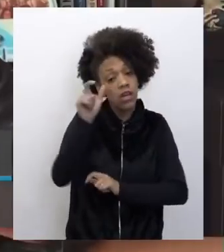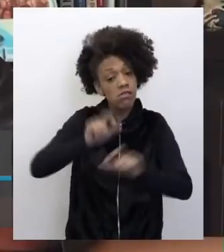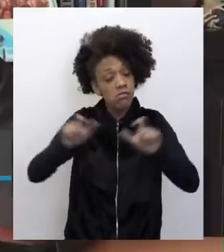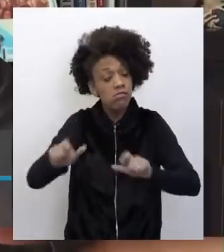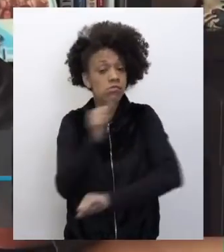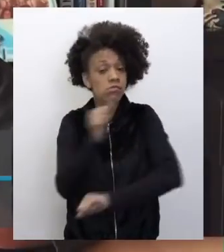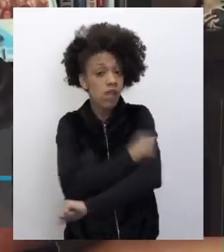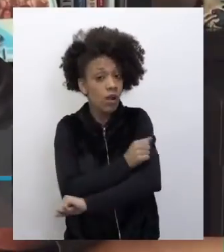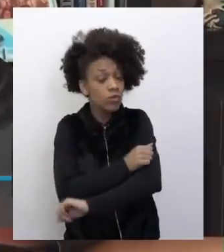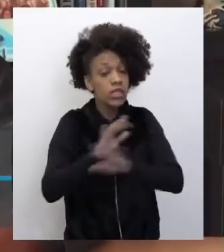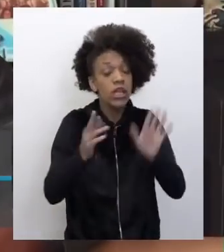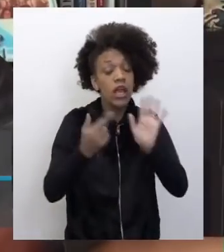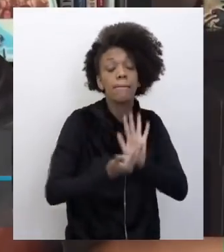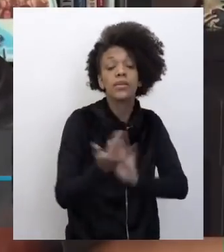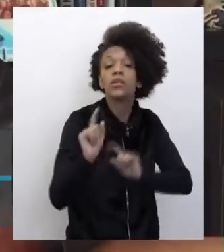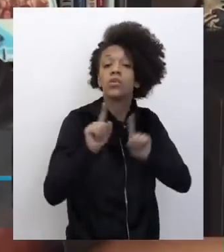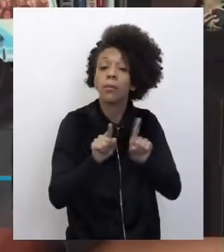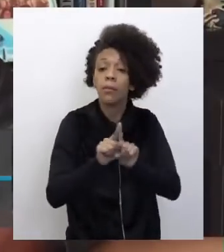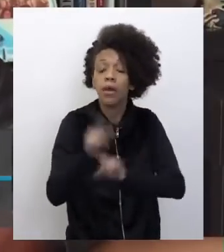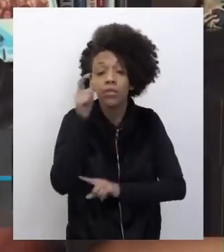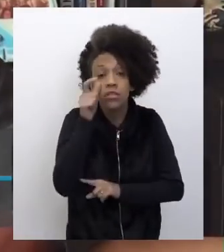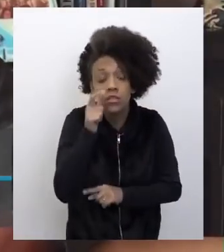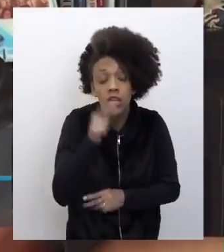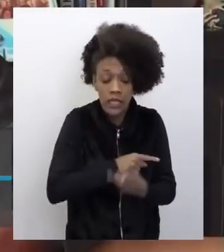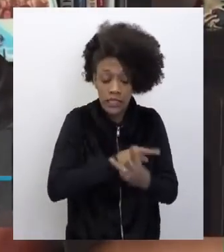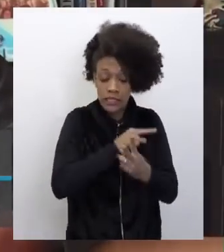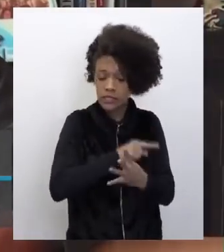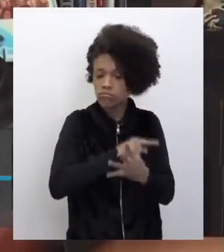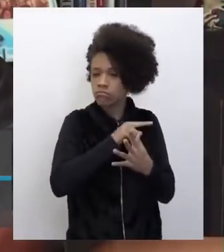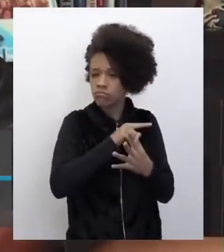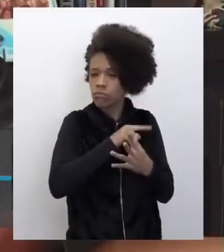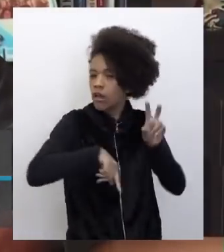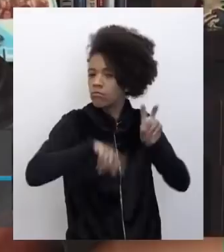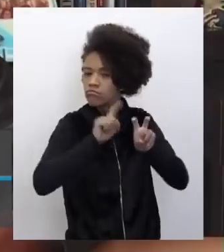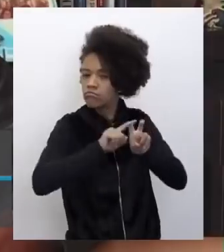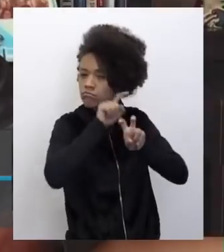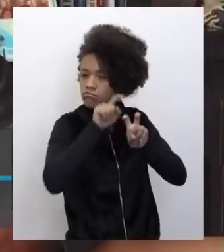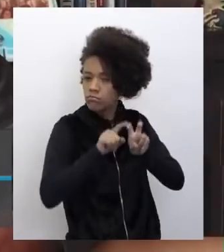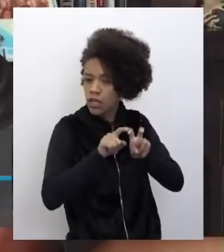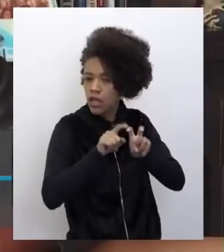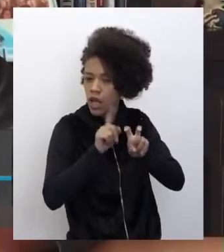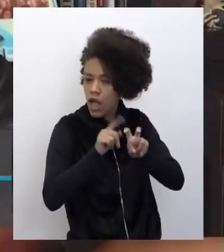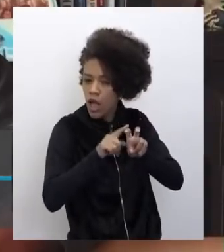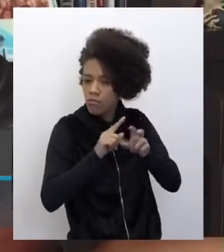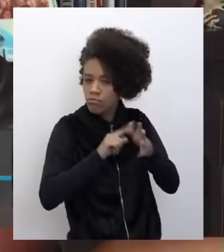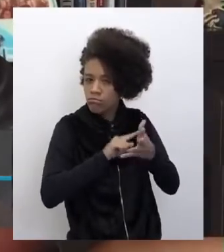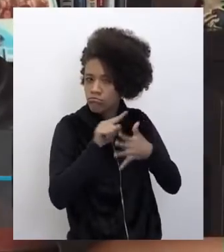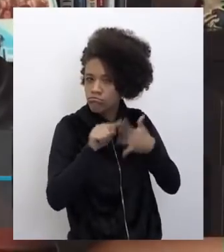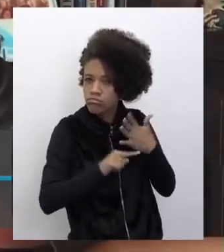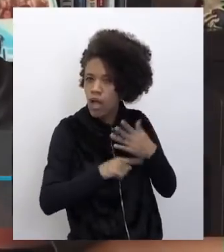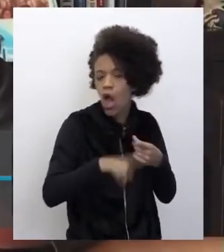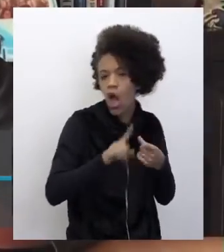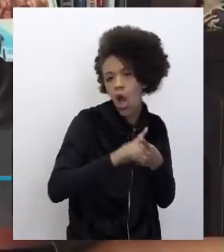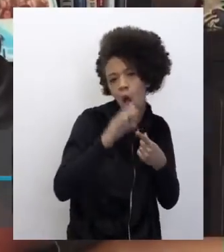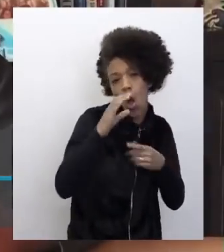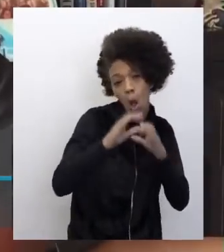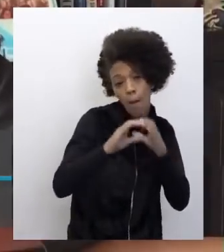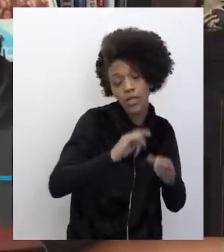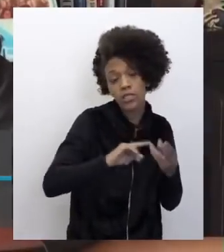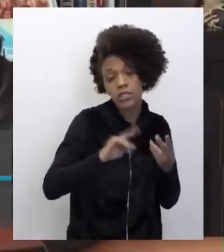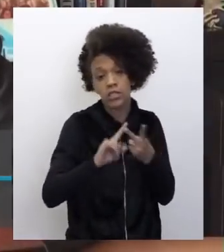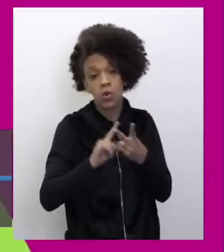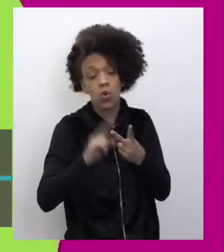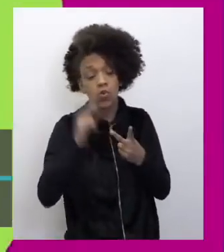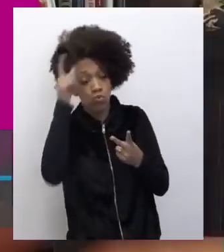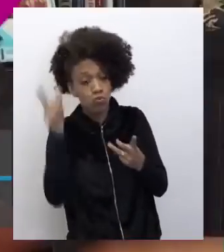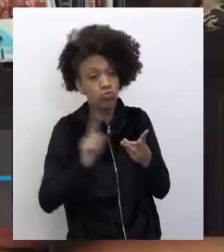e eles representam esses interesses em 5 eixos: comunicação, cultura, esporte, entretenimento e